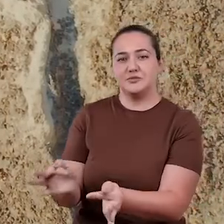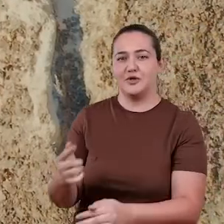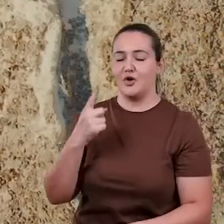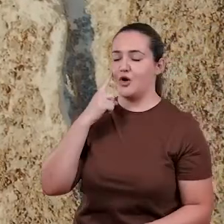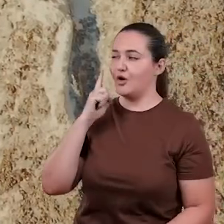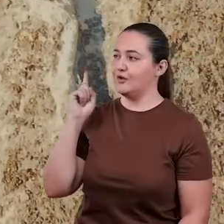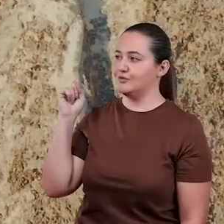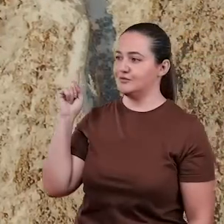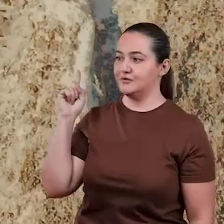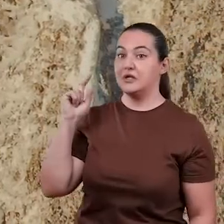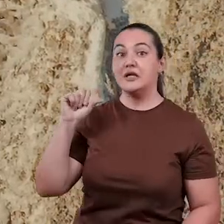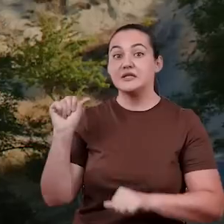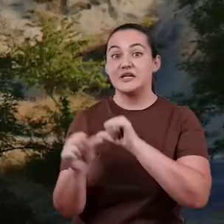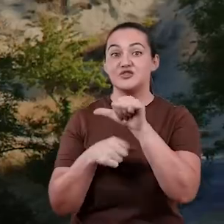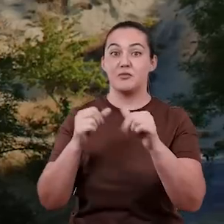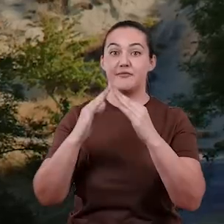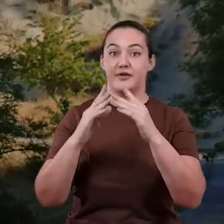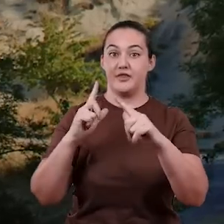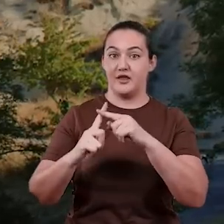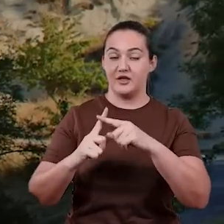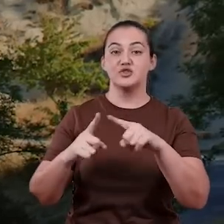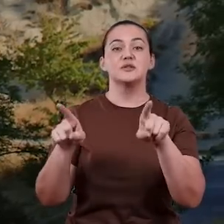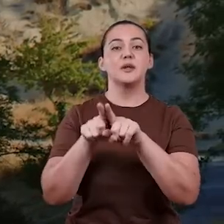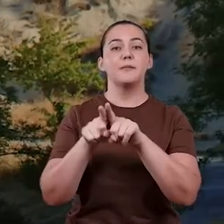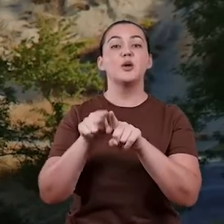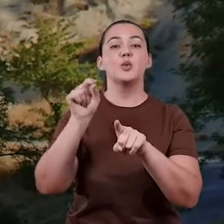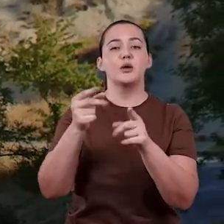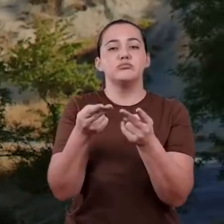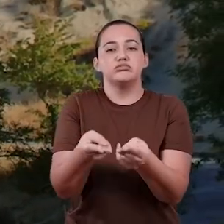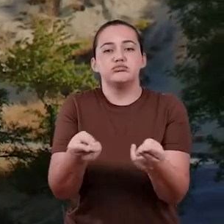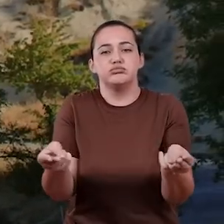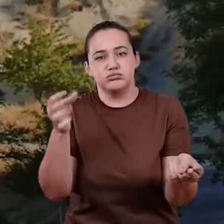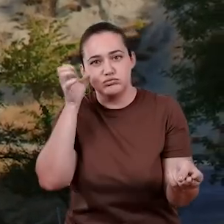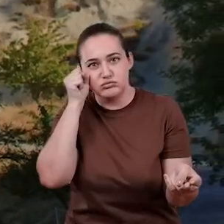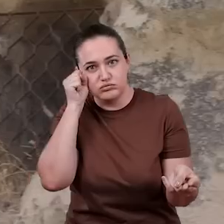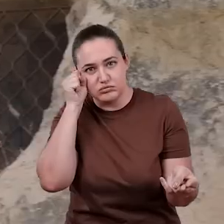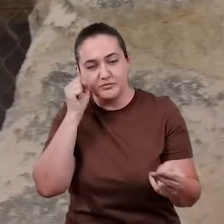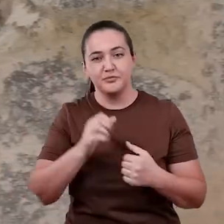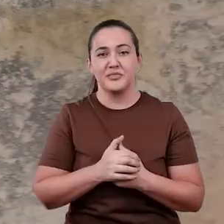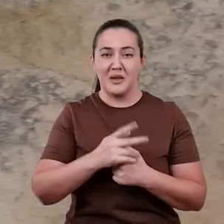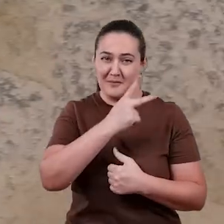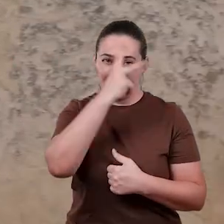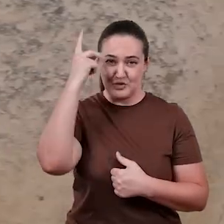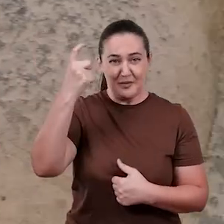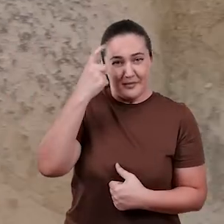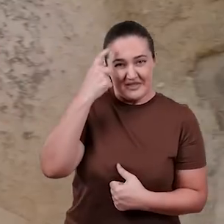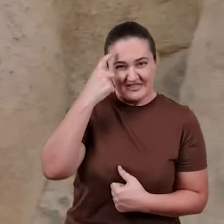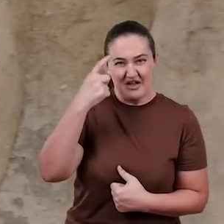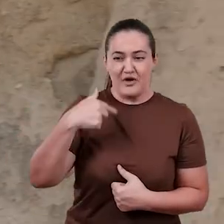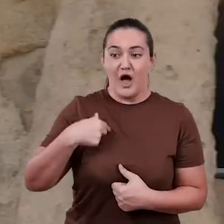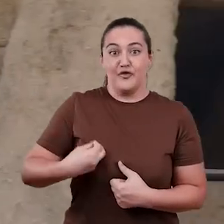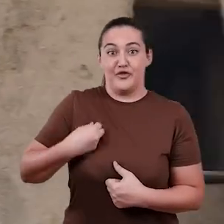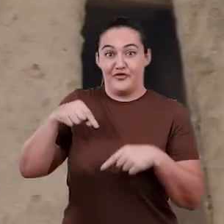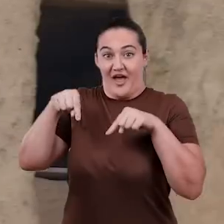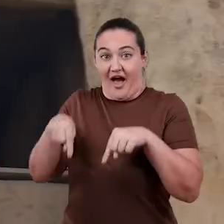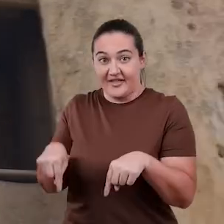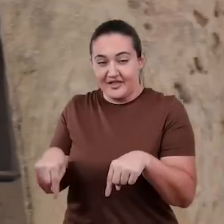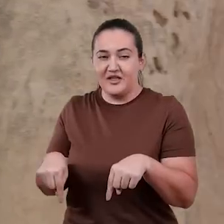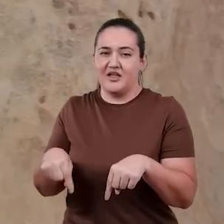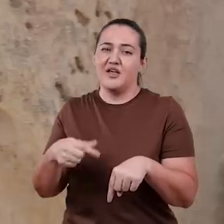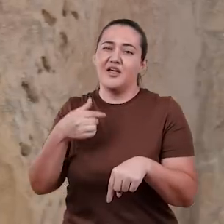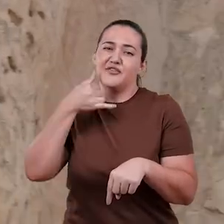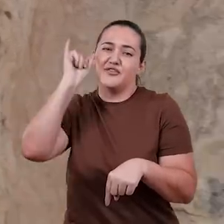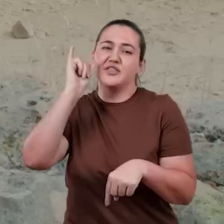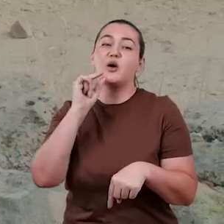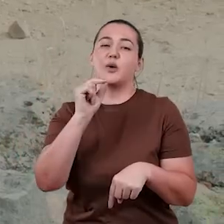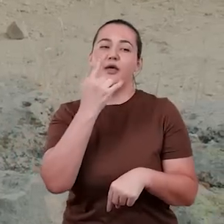se tornando capelas e também dormitório dessas pessoas. Eles achavam que vivendo aqui, eles venceriam a